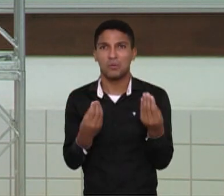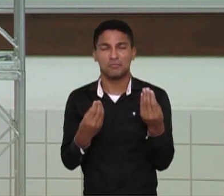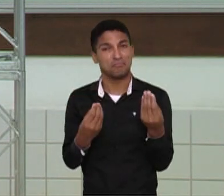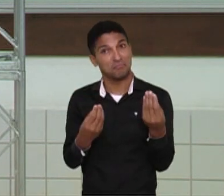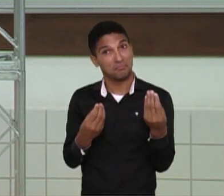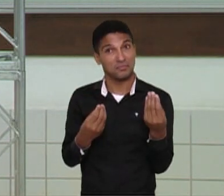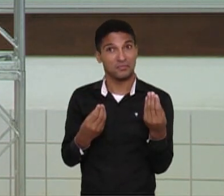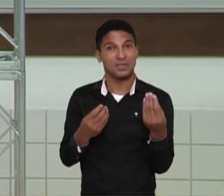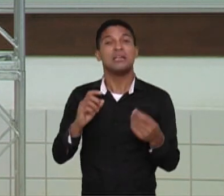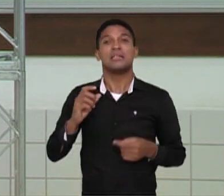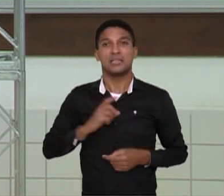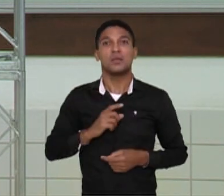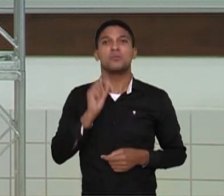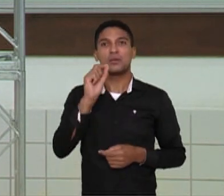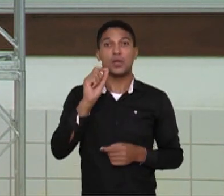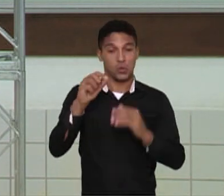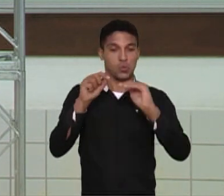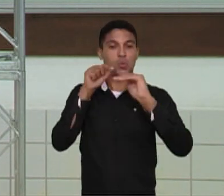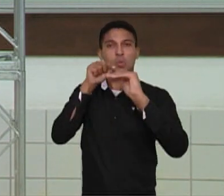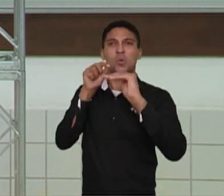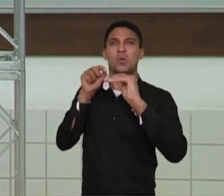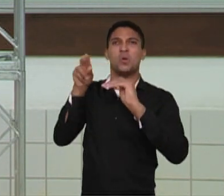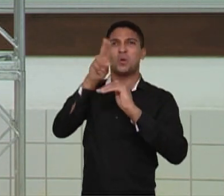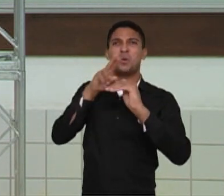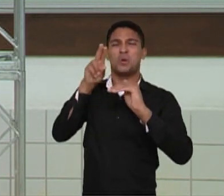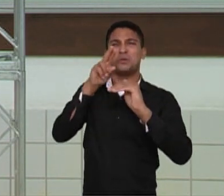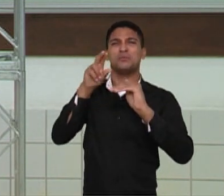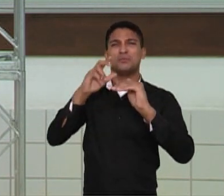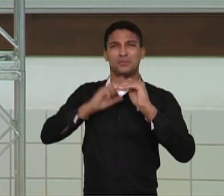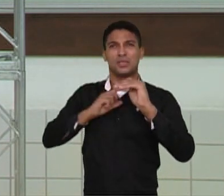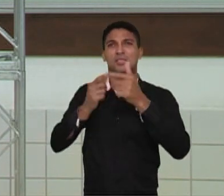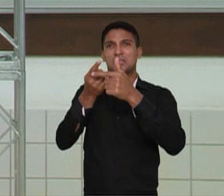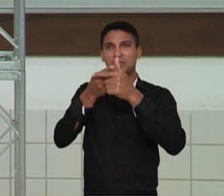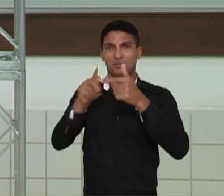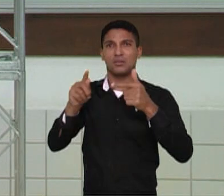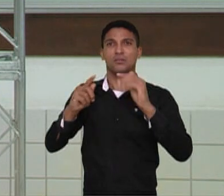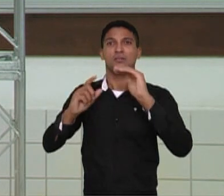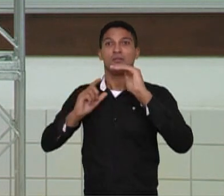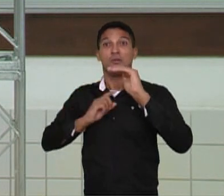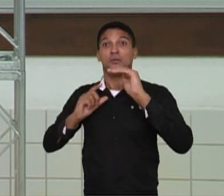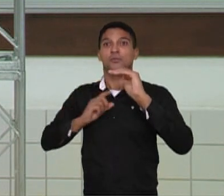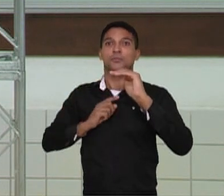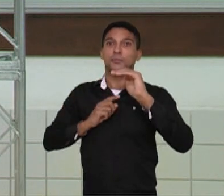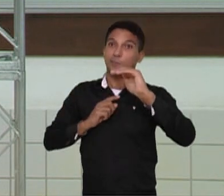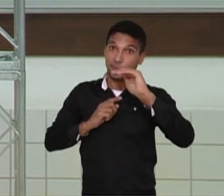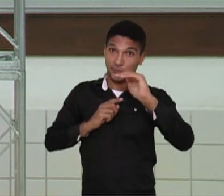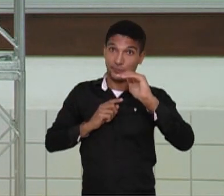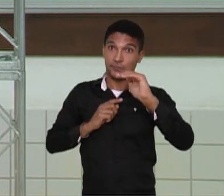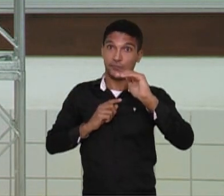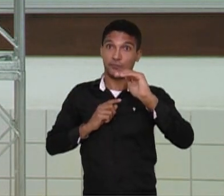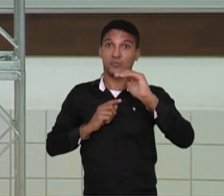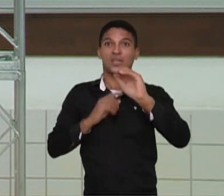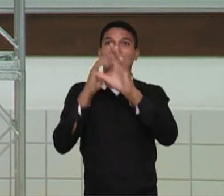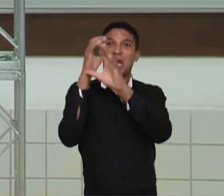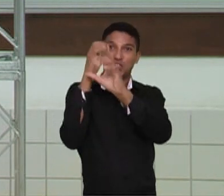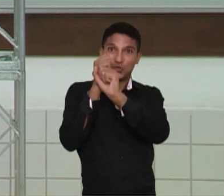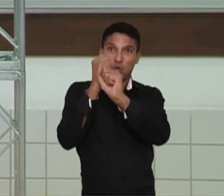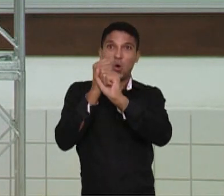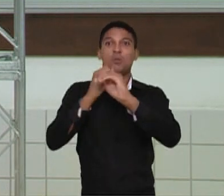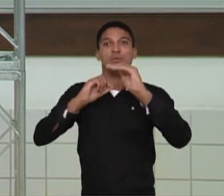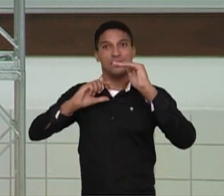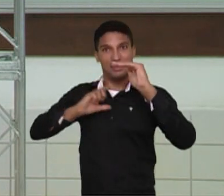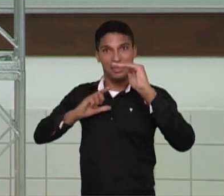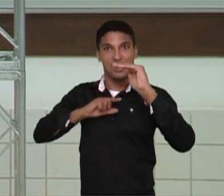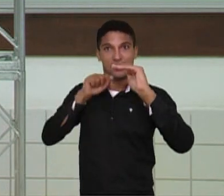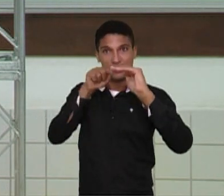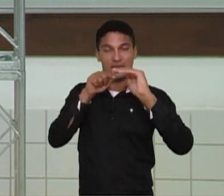e divisão. Ok? 2 delas são mais complexas de se resolver, que é a soma e a subtração. Por quê?